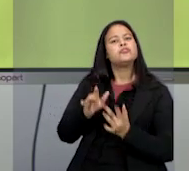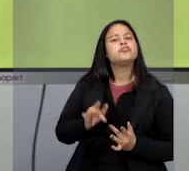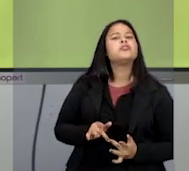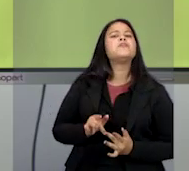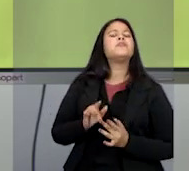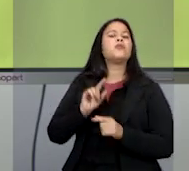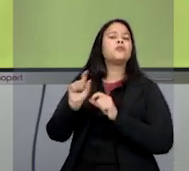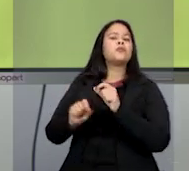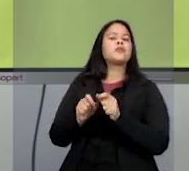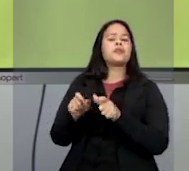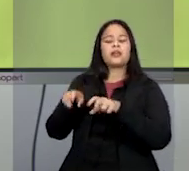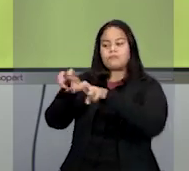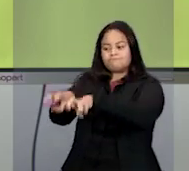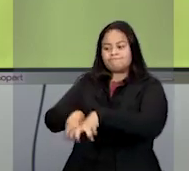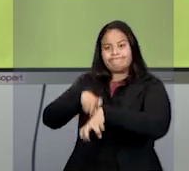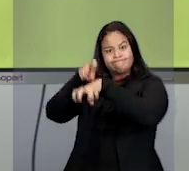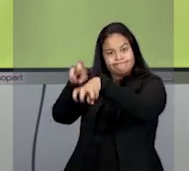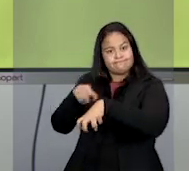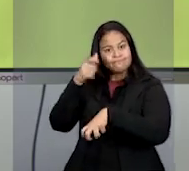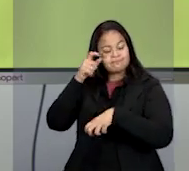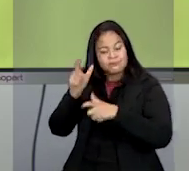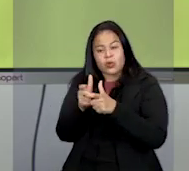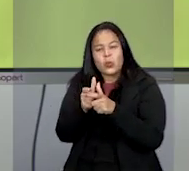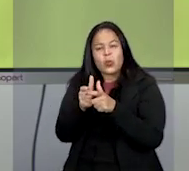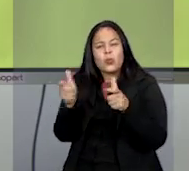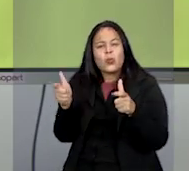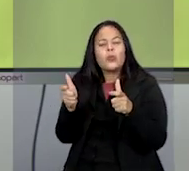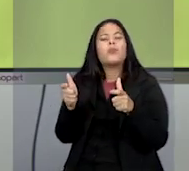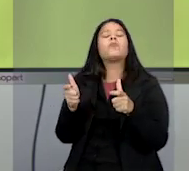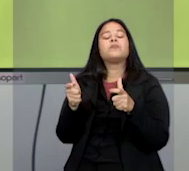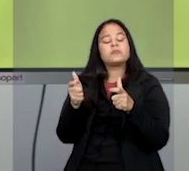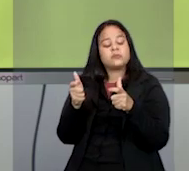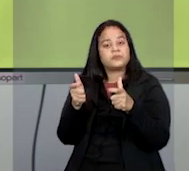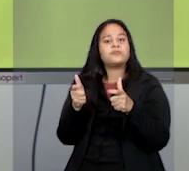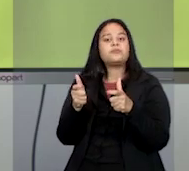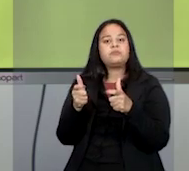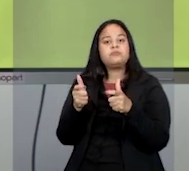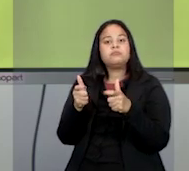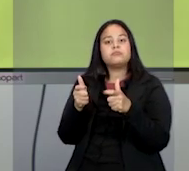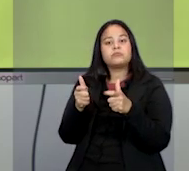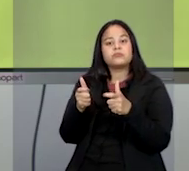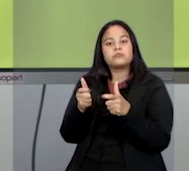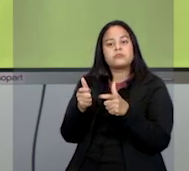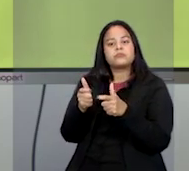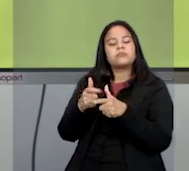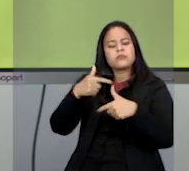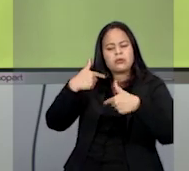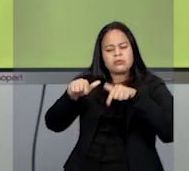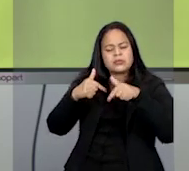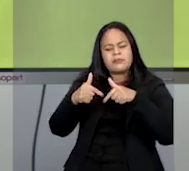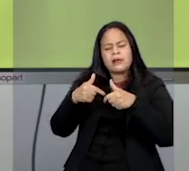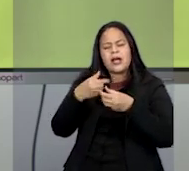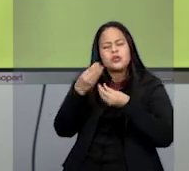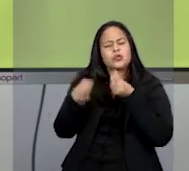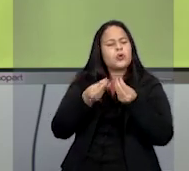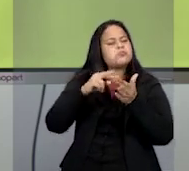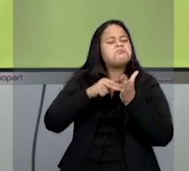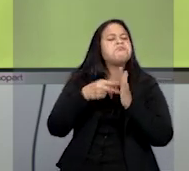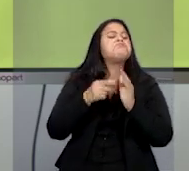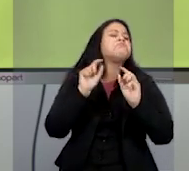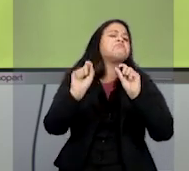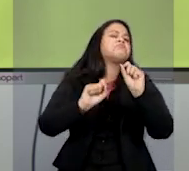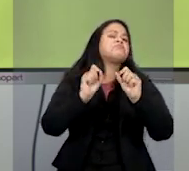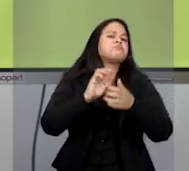agricultura mais intensiva, você já começa a especializar essa mão de obra. O que significa isso? No caso,